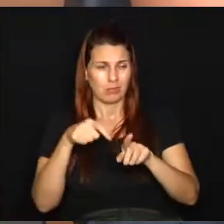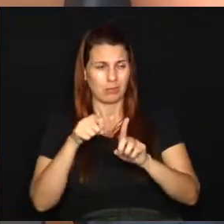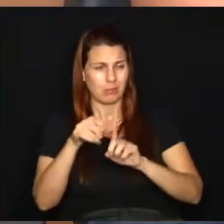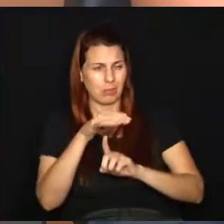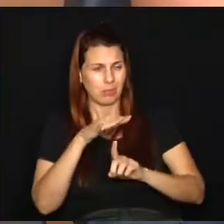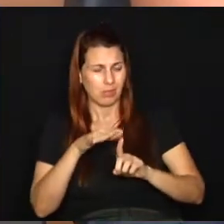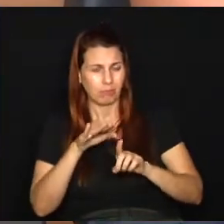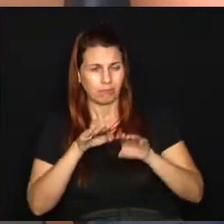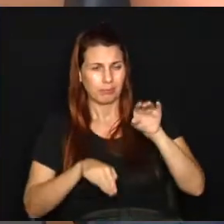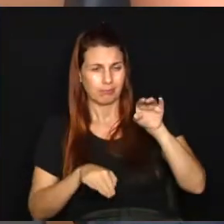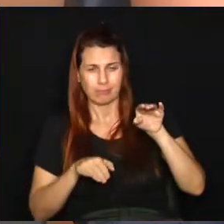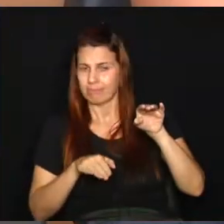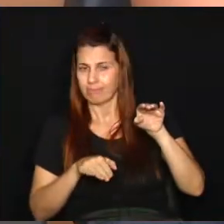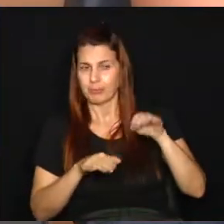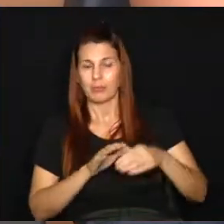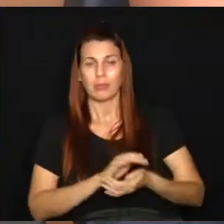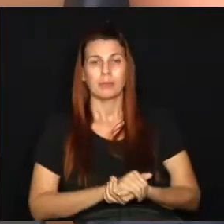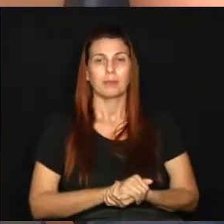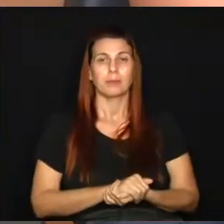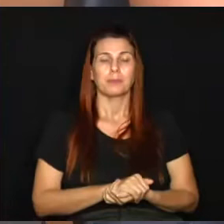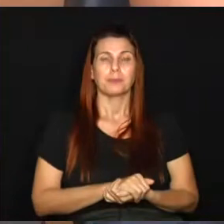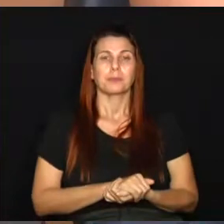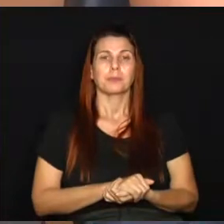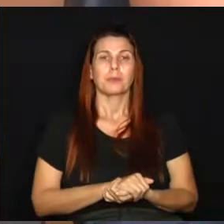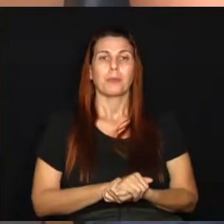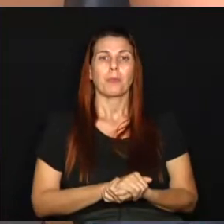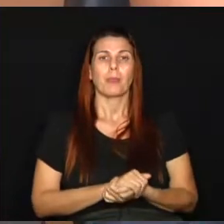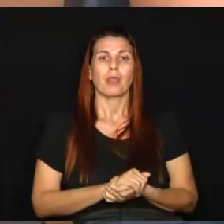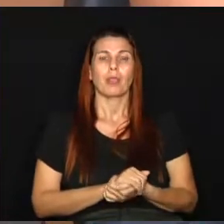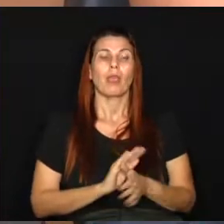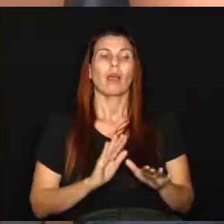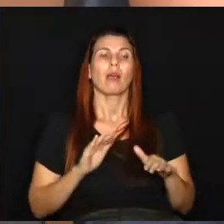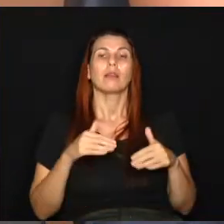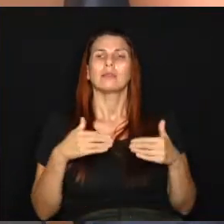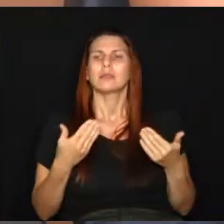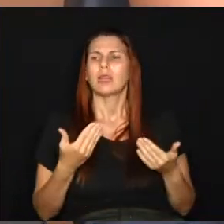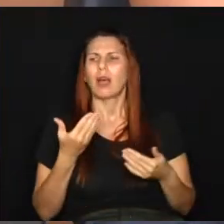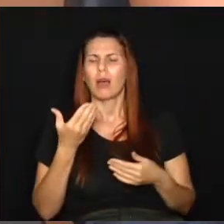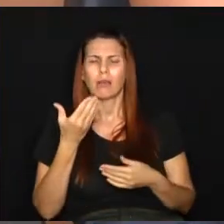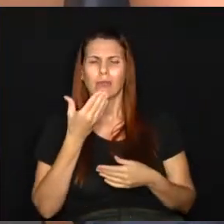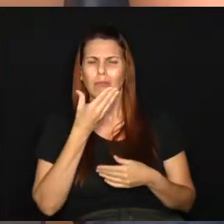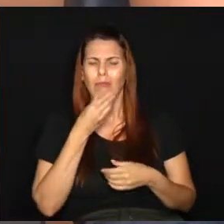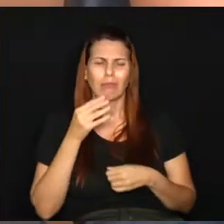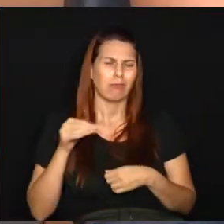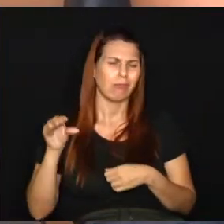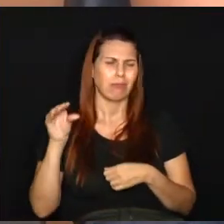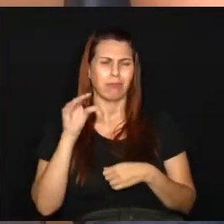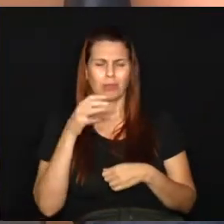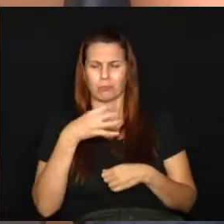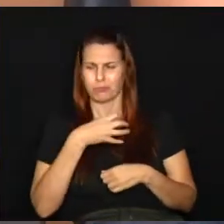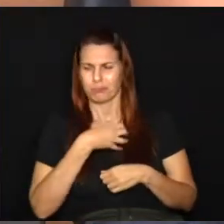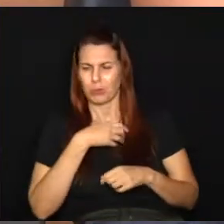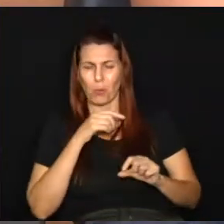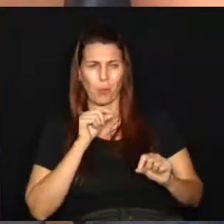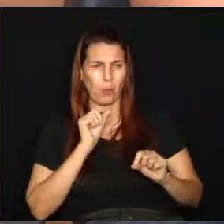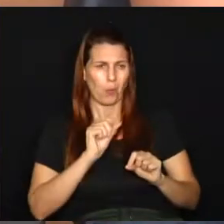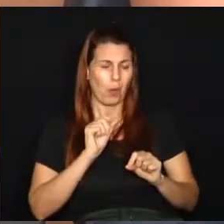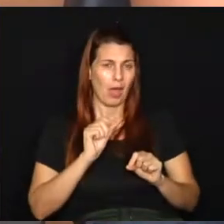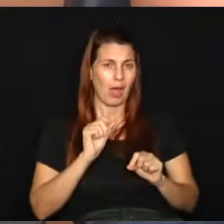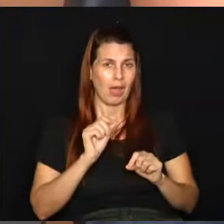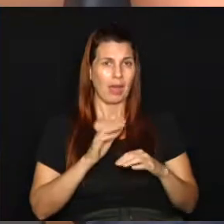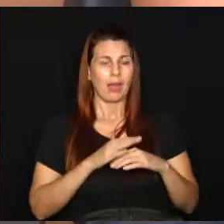que é desigual nesse sentido. E então eles vêm com uma falácia da meritocracia, de que